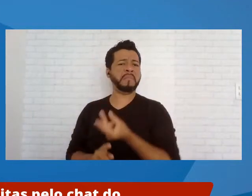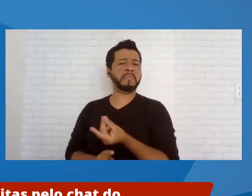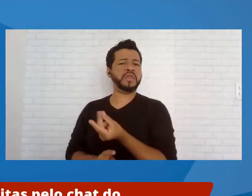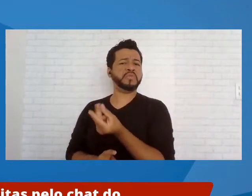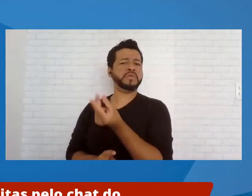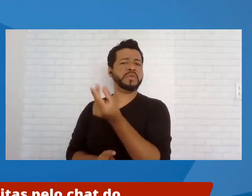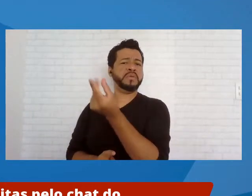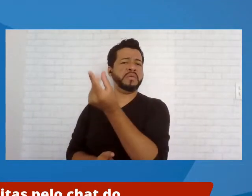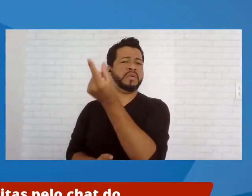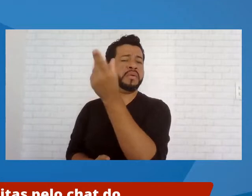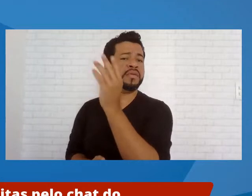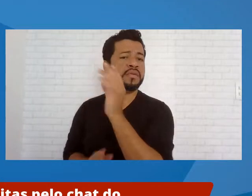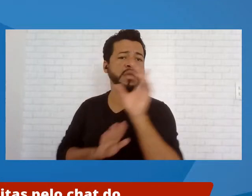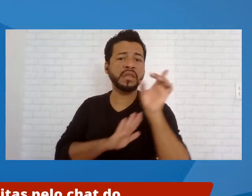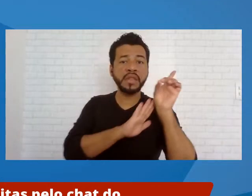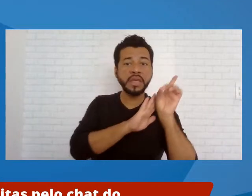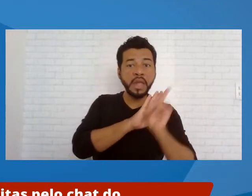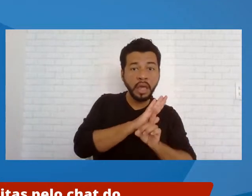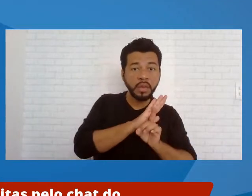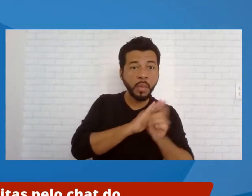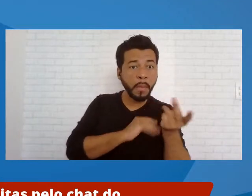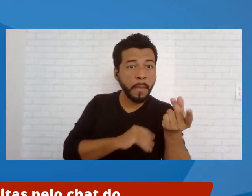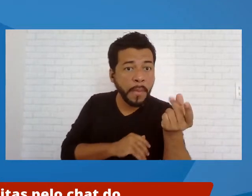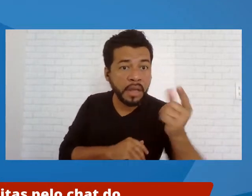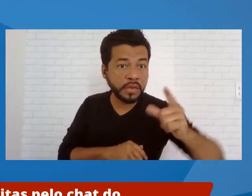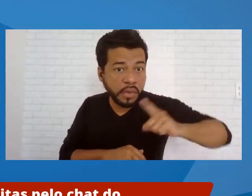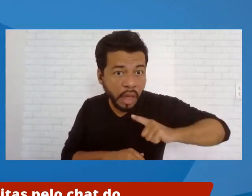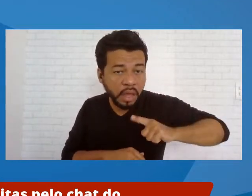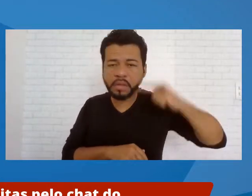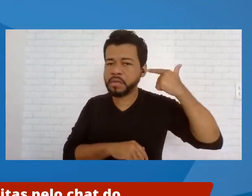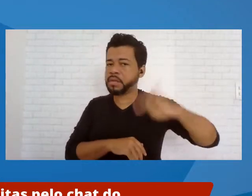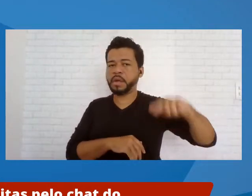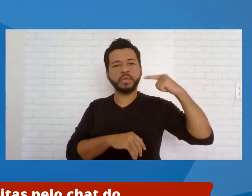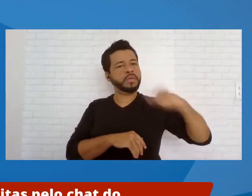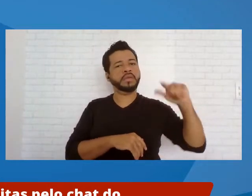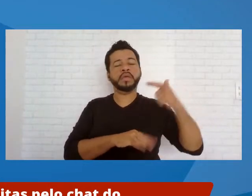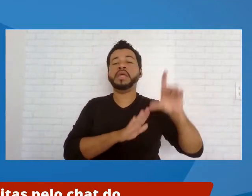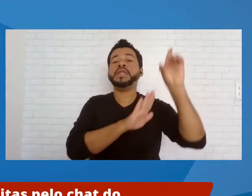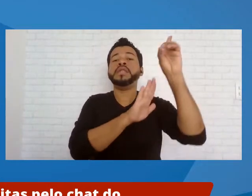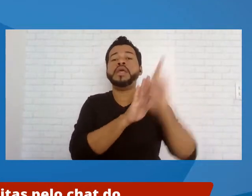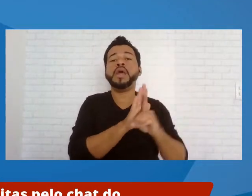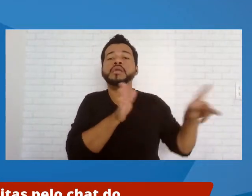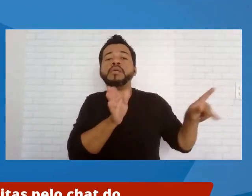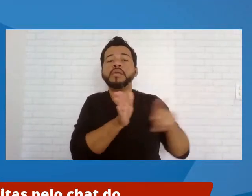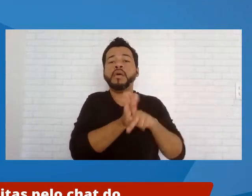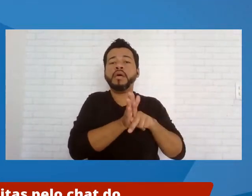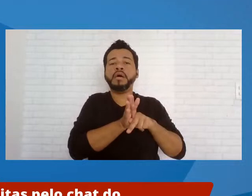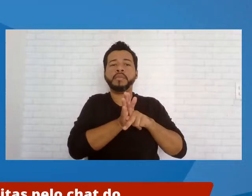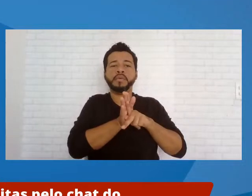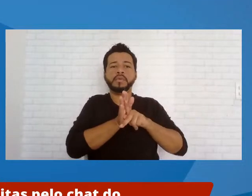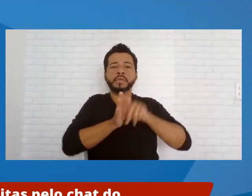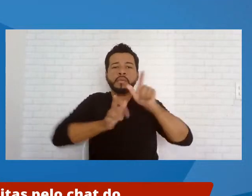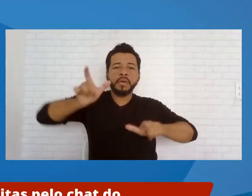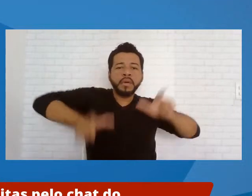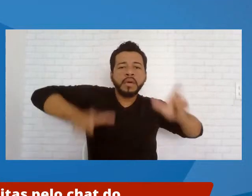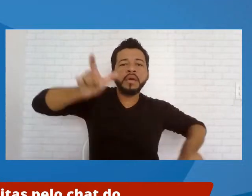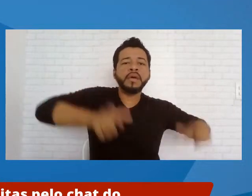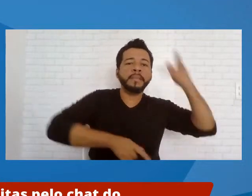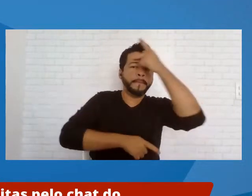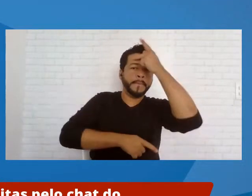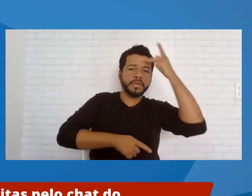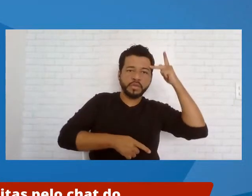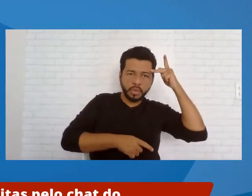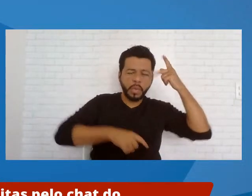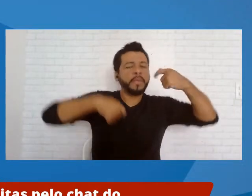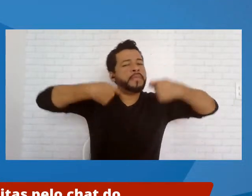os direitos não têm preço. Os direitos são uma coisa inerente das pessoas, que são indispensáveis para o ser humano ter as mínimas